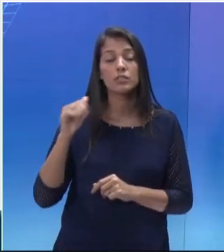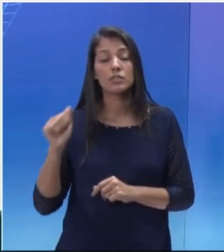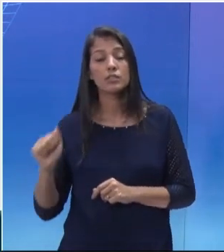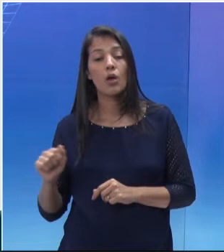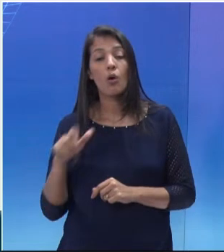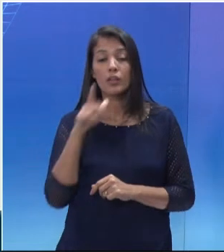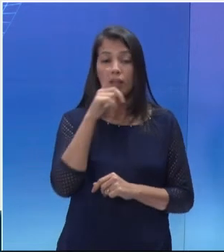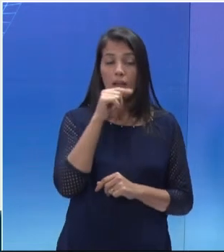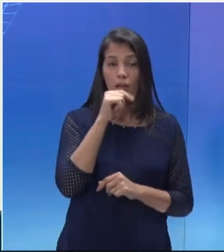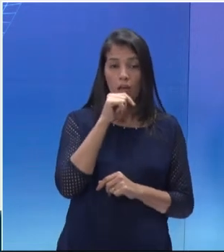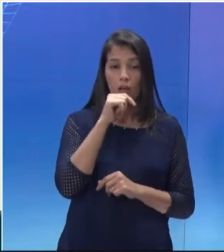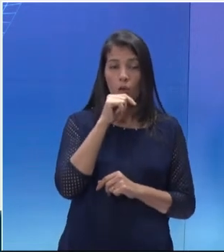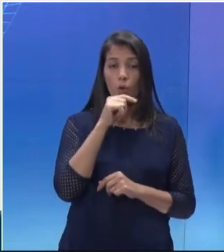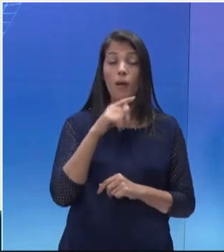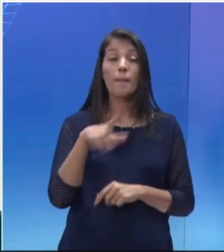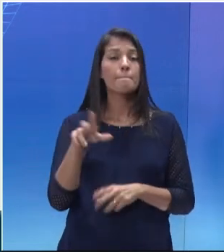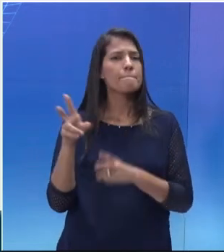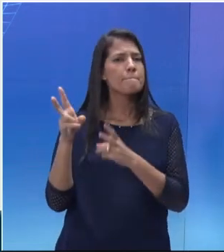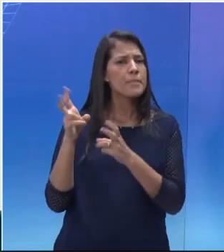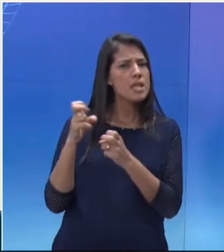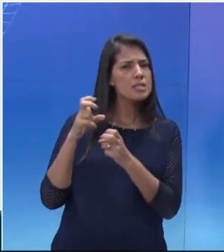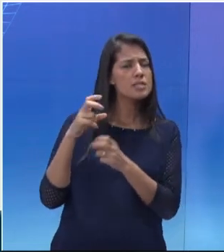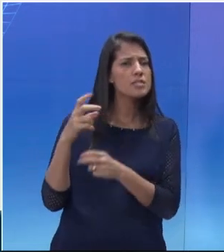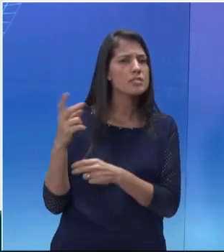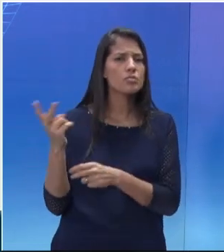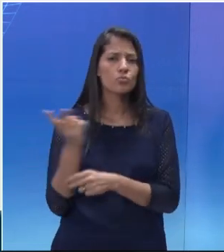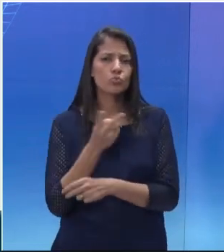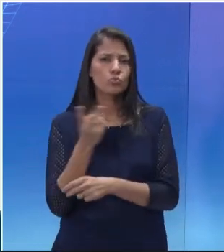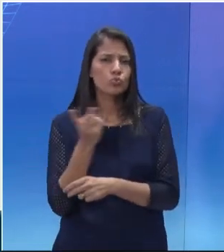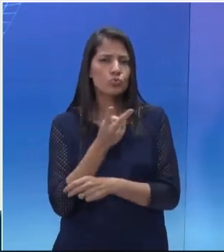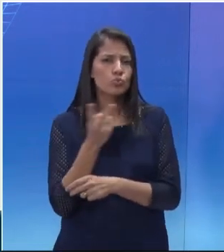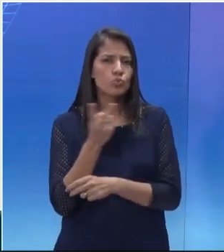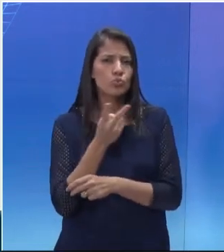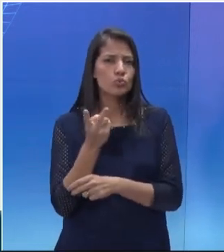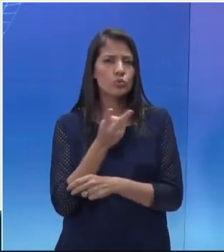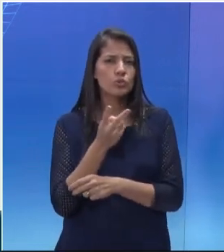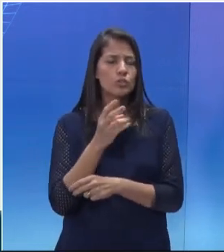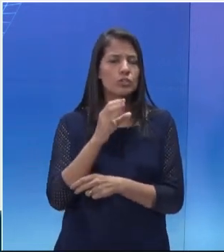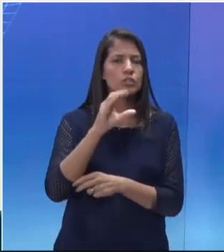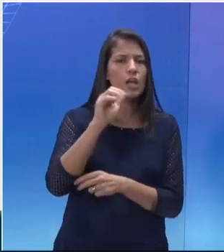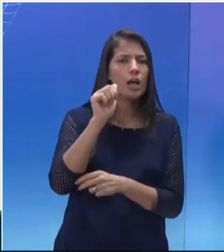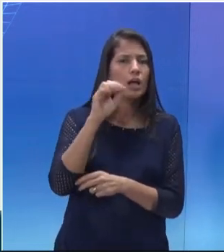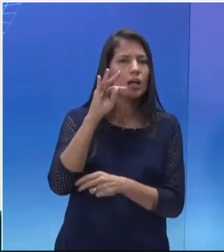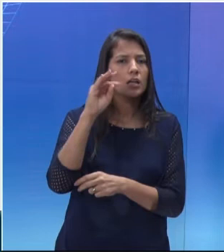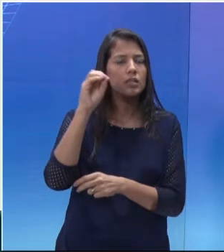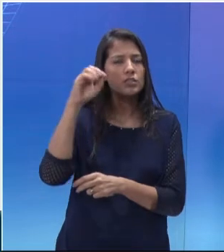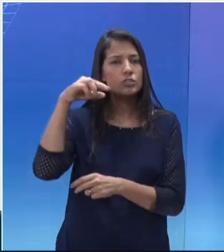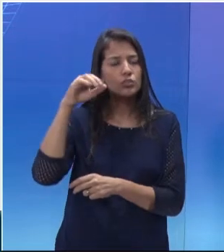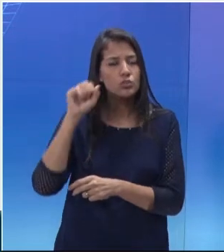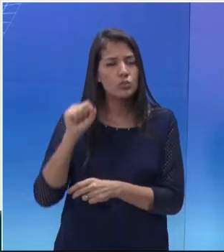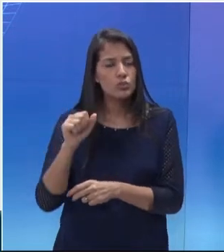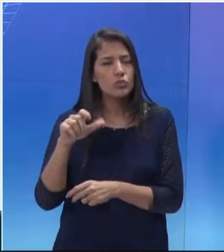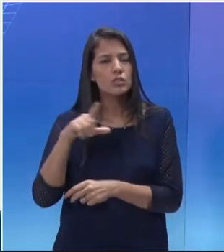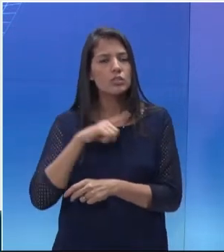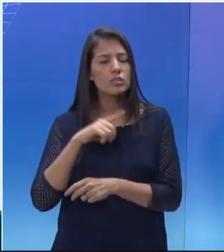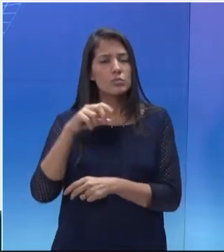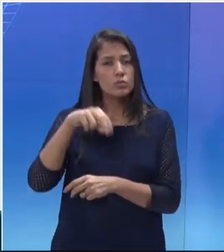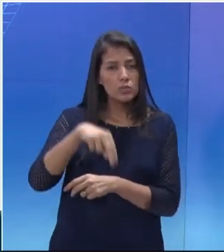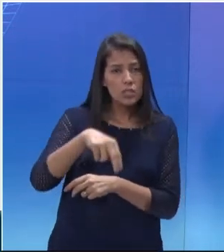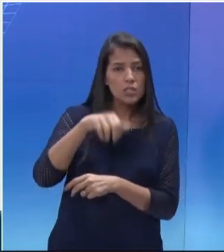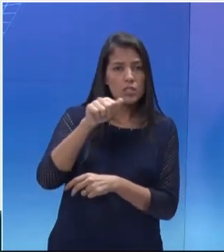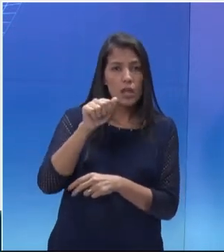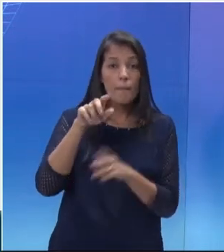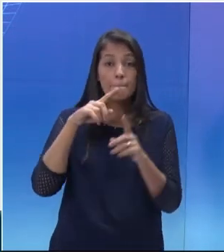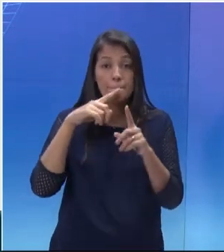H+ e OH-. Percebam que nós temos, nesse caso, dois tipos de cátion. Nós temos o